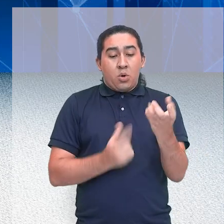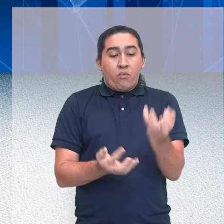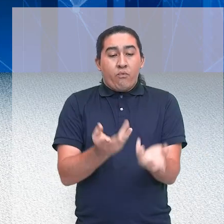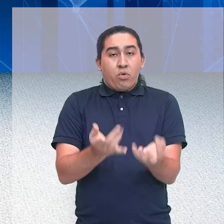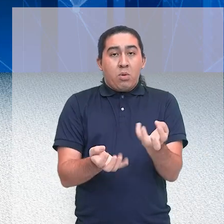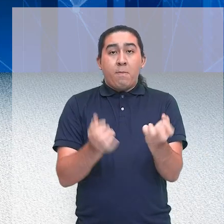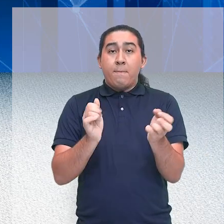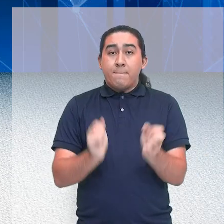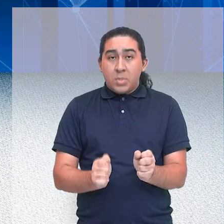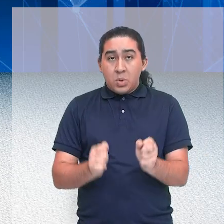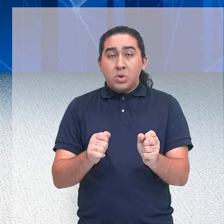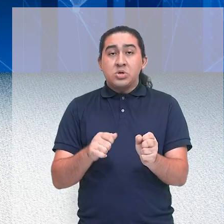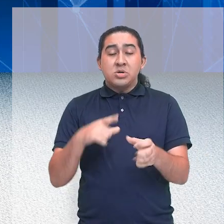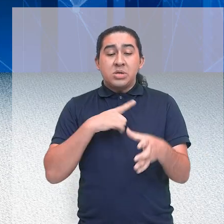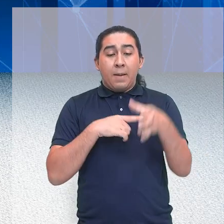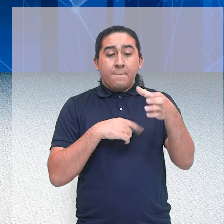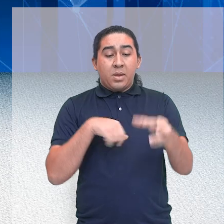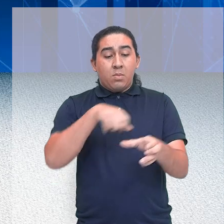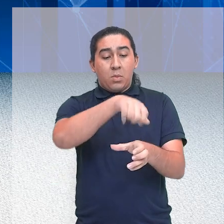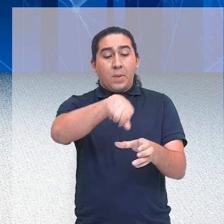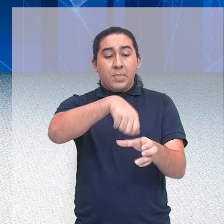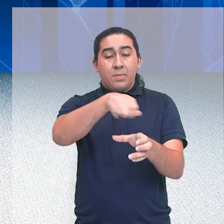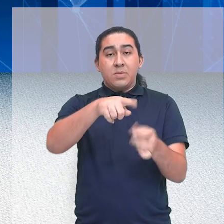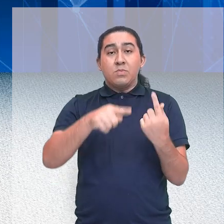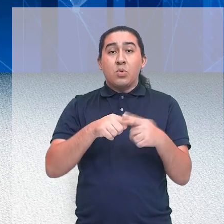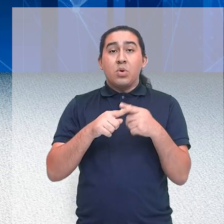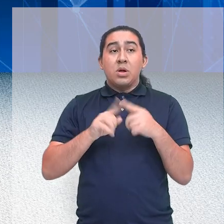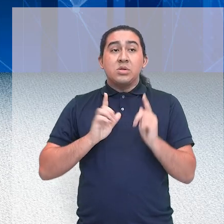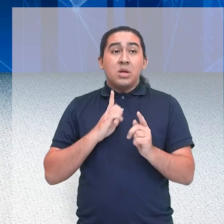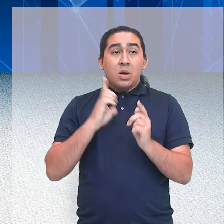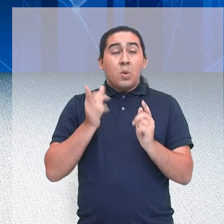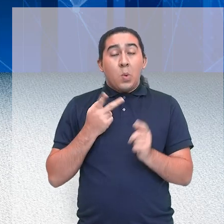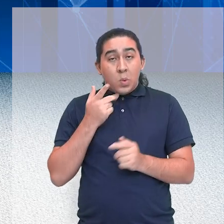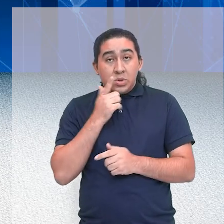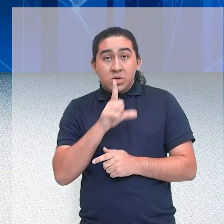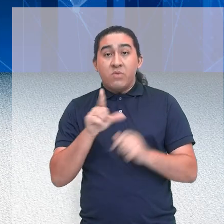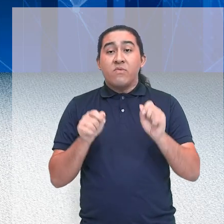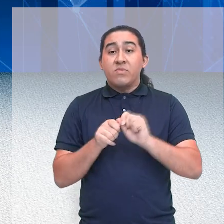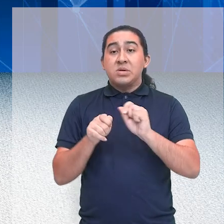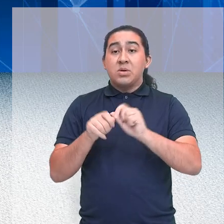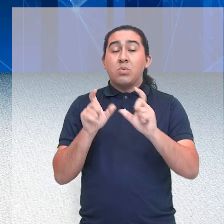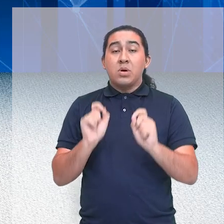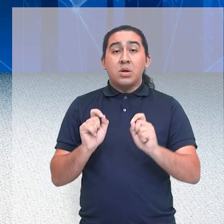pode cozinhar justamente porque conseguiu-se ao longo dos anos fazer essa